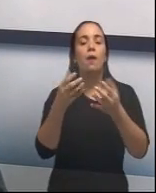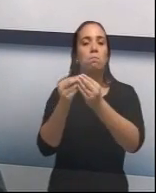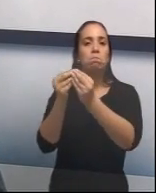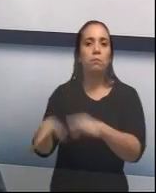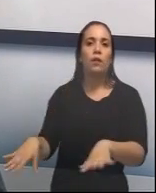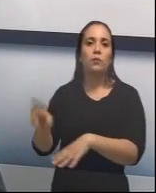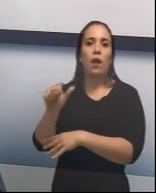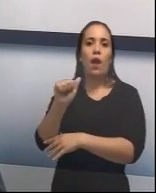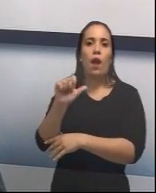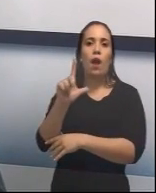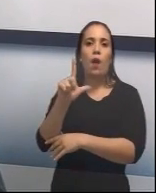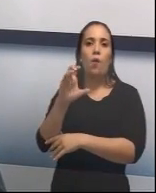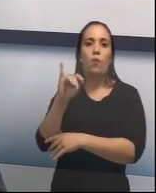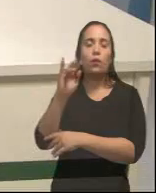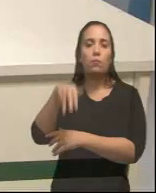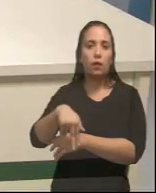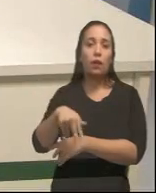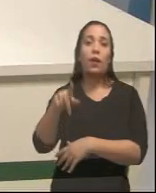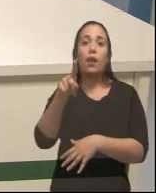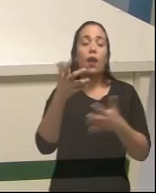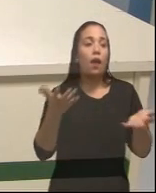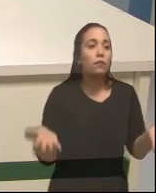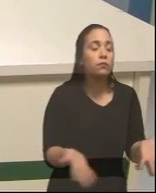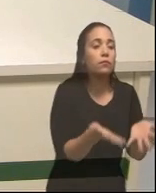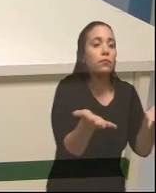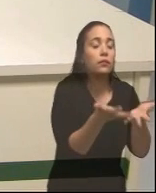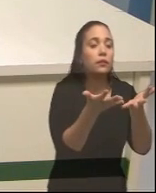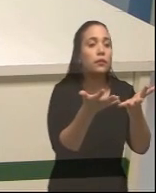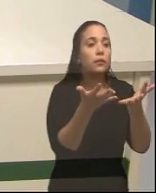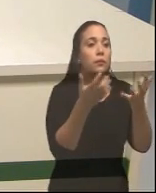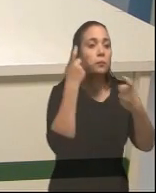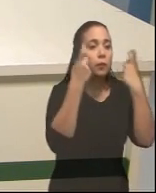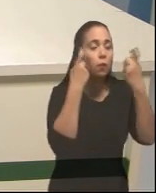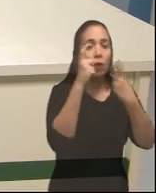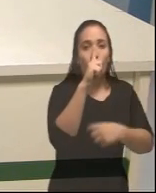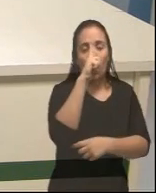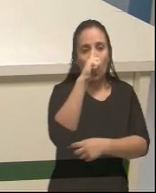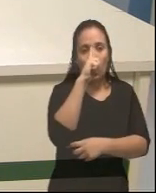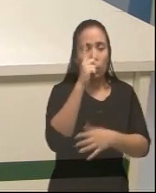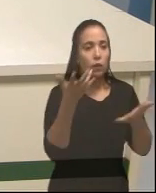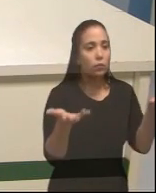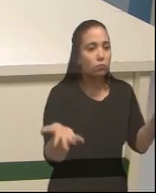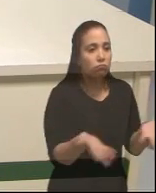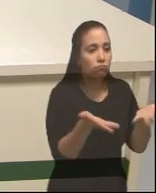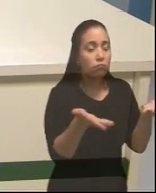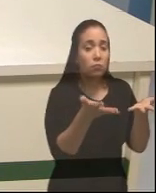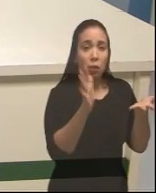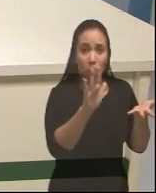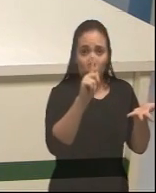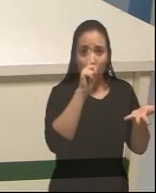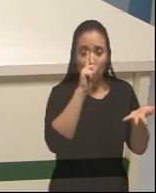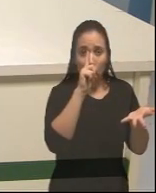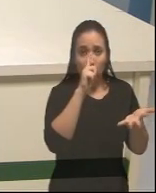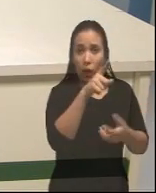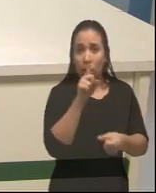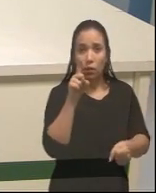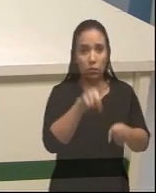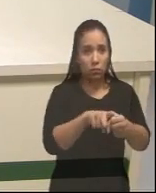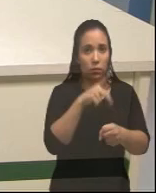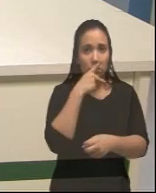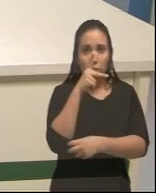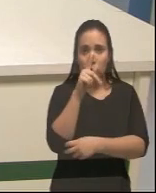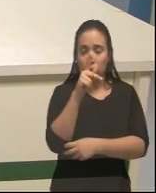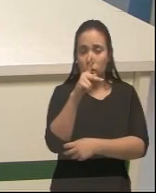Alckmin. Mas deixa eu dizer um outro detalhe. Porque ele só se lembra do Luciano Huck, só que um detalhe, o Luciano Huck nem filiado ao PSDB né?